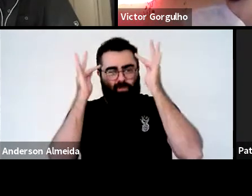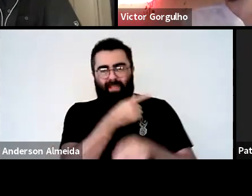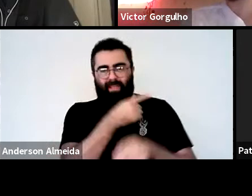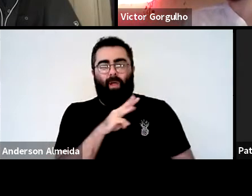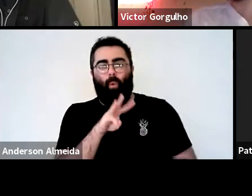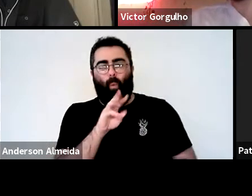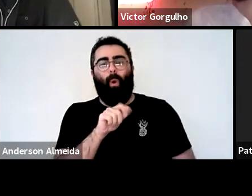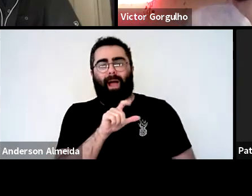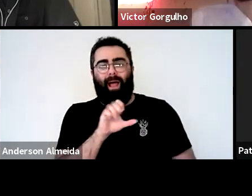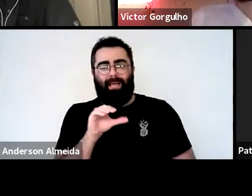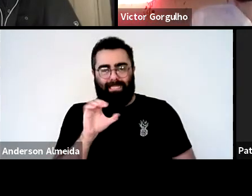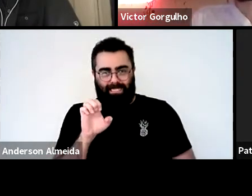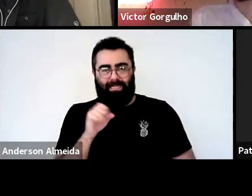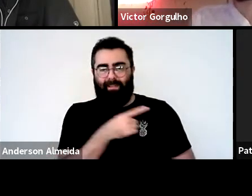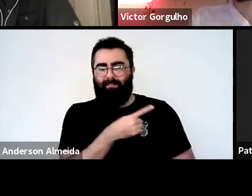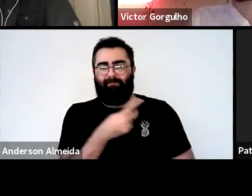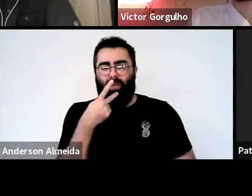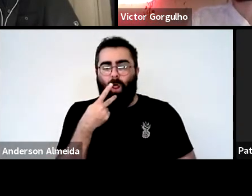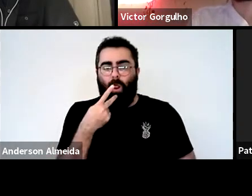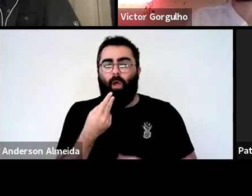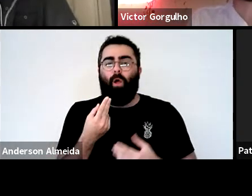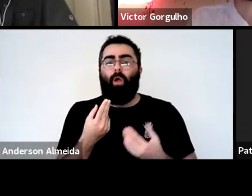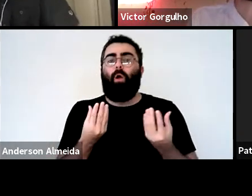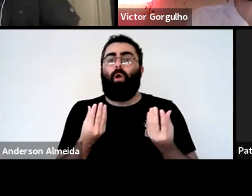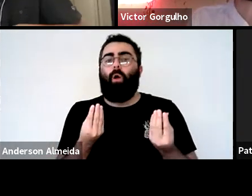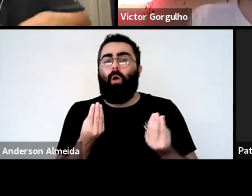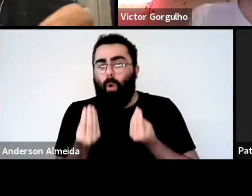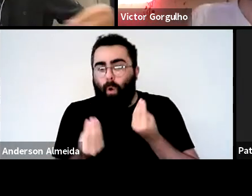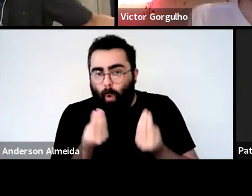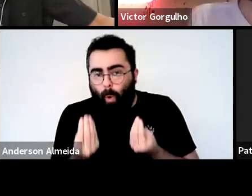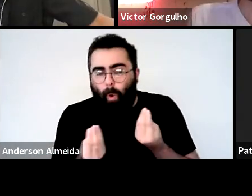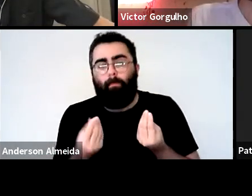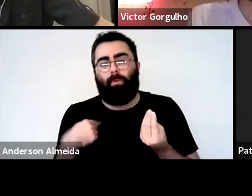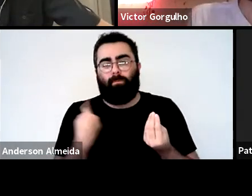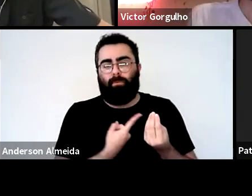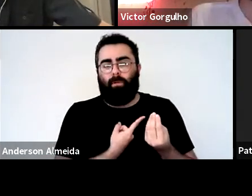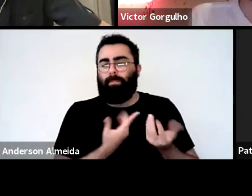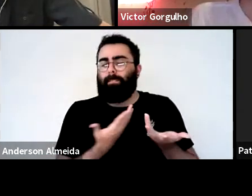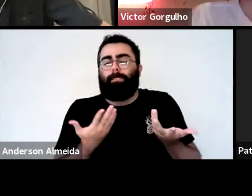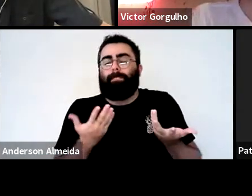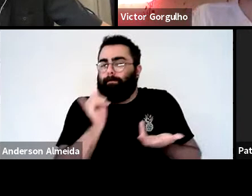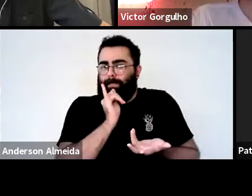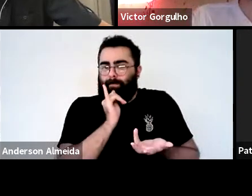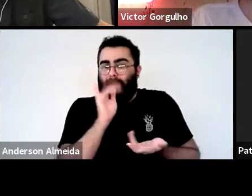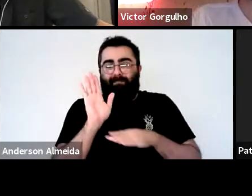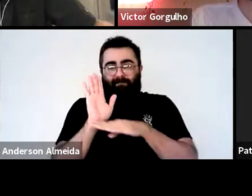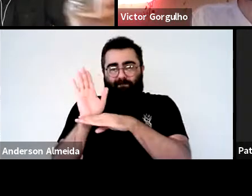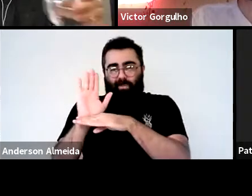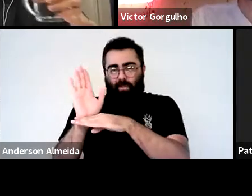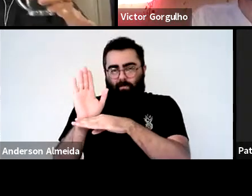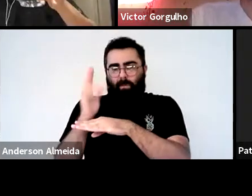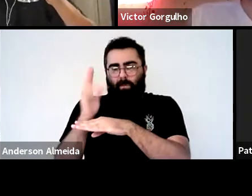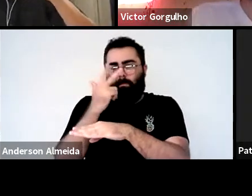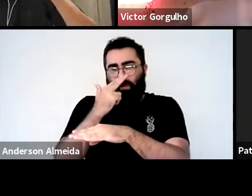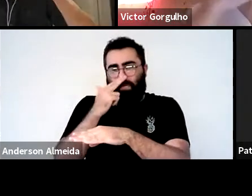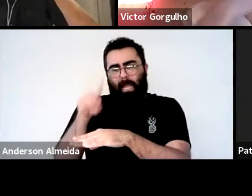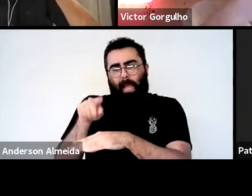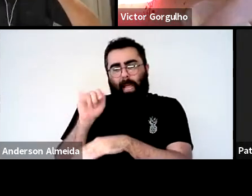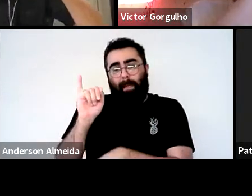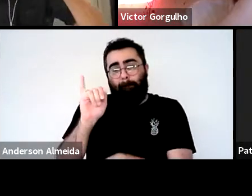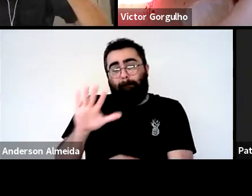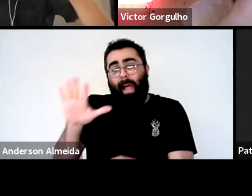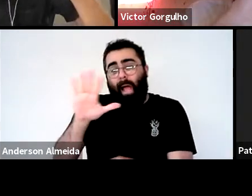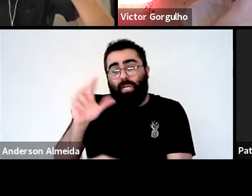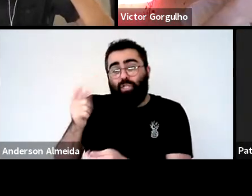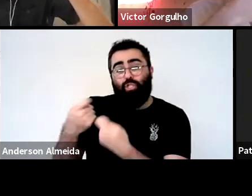sobre de como a gente também participa, que o Wallace falou assim, o filme é quase como uma imagem para pensar a filosofia, e